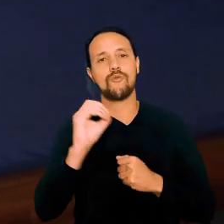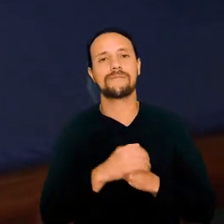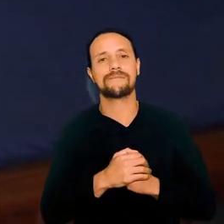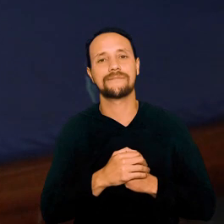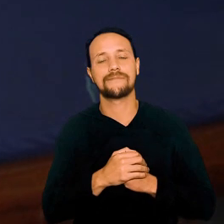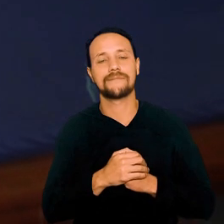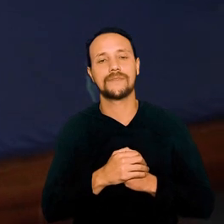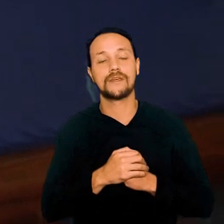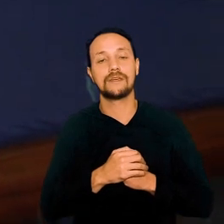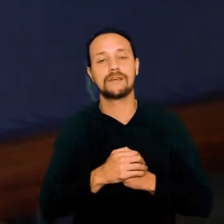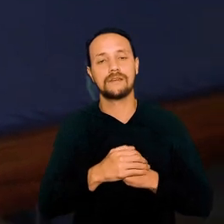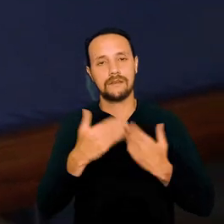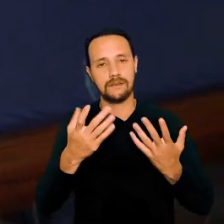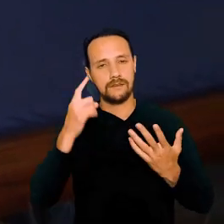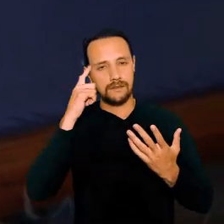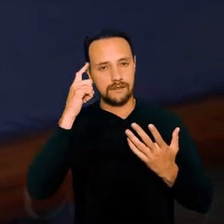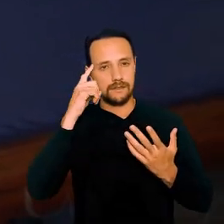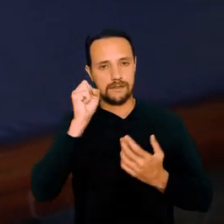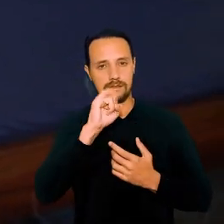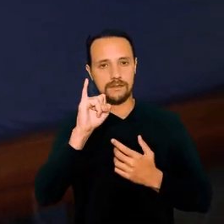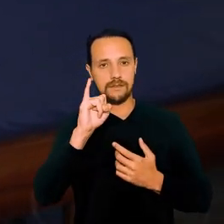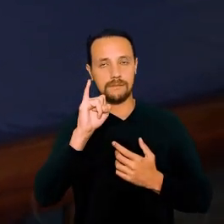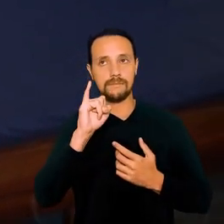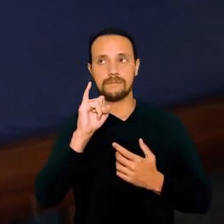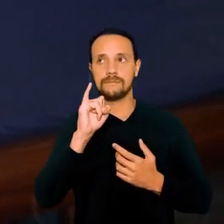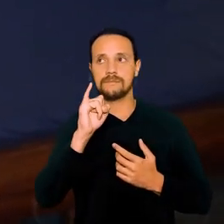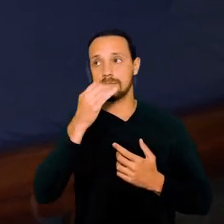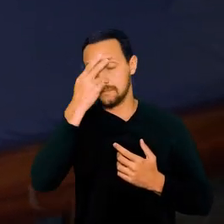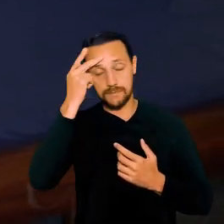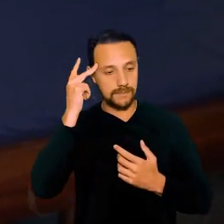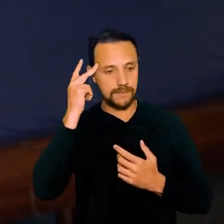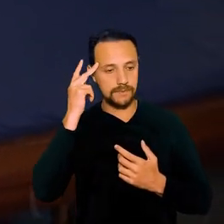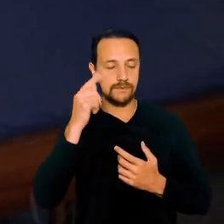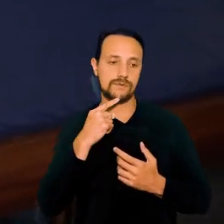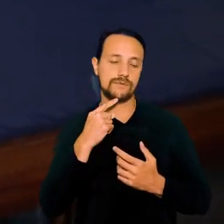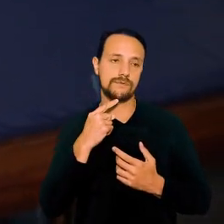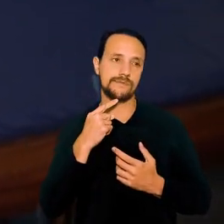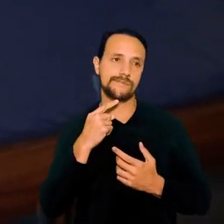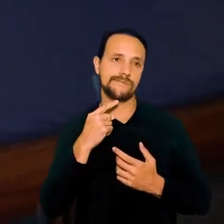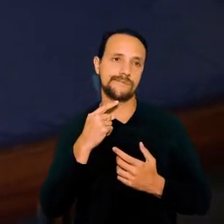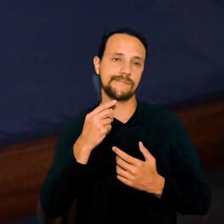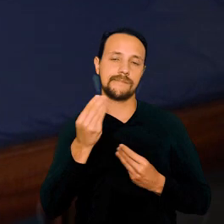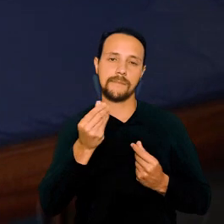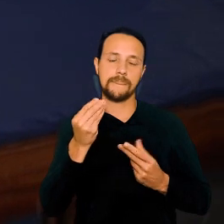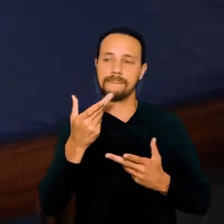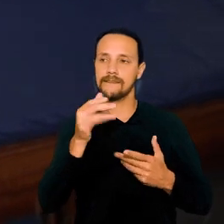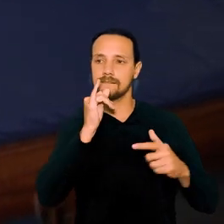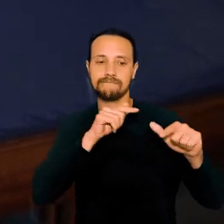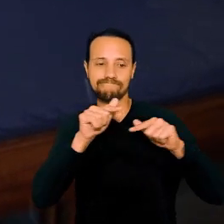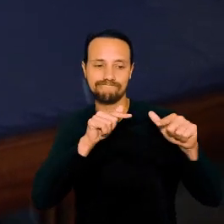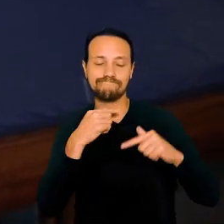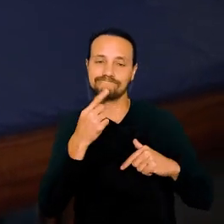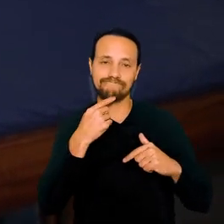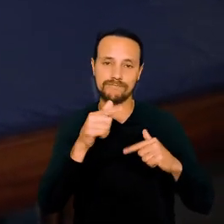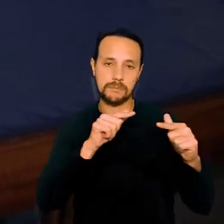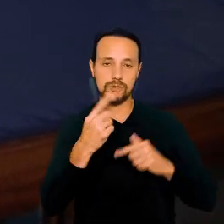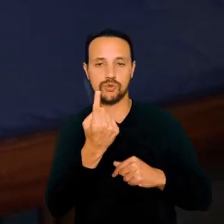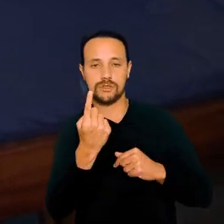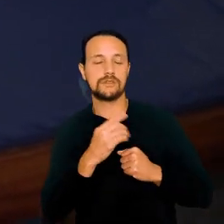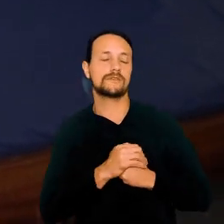muito estimulada com isso, né? Faço tudo, fisioterapia, terapia respiratória, várias terapias que eu não